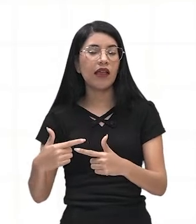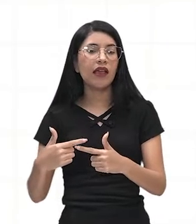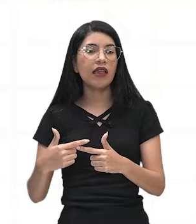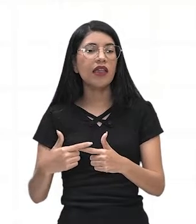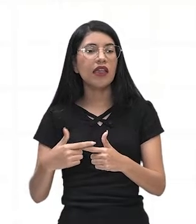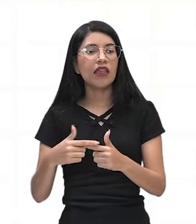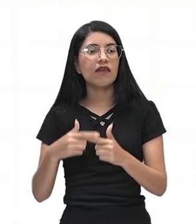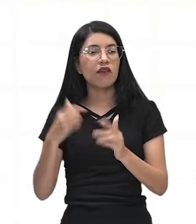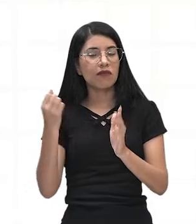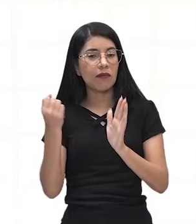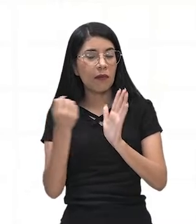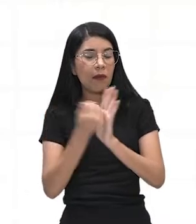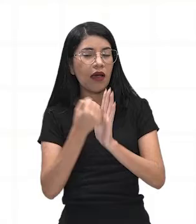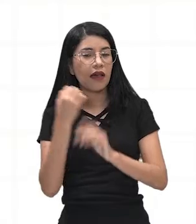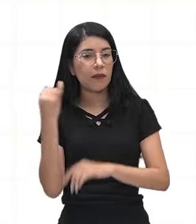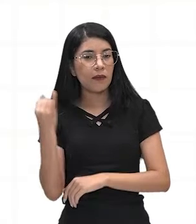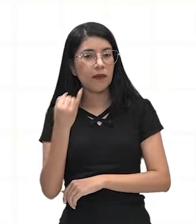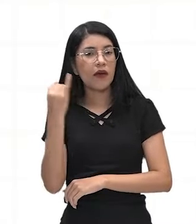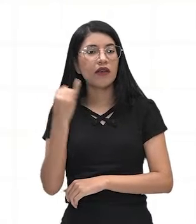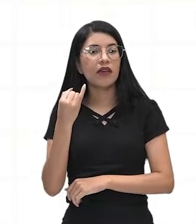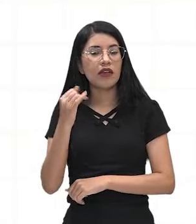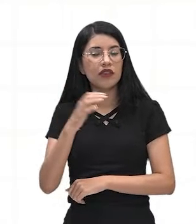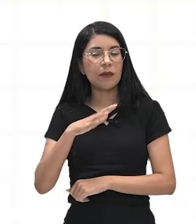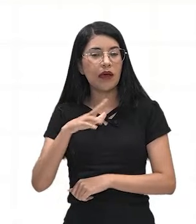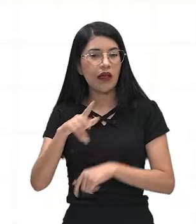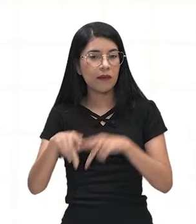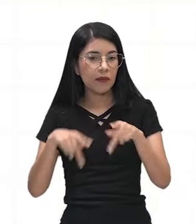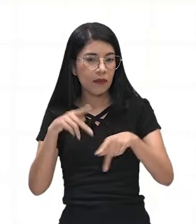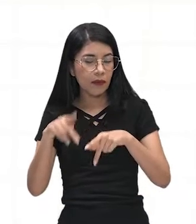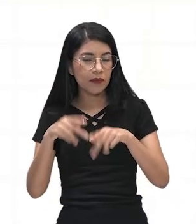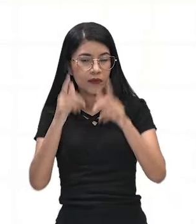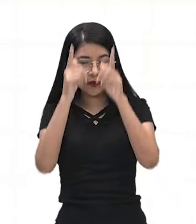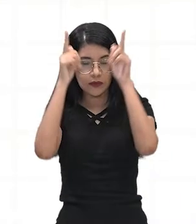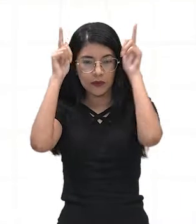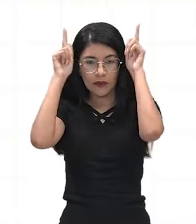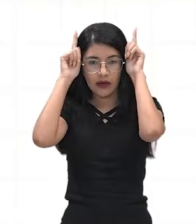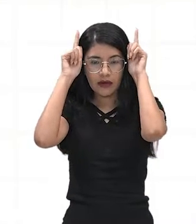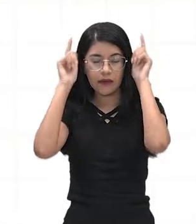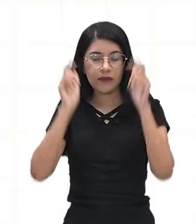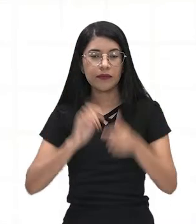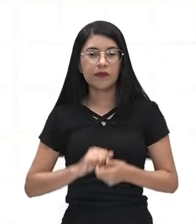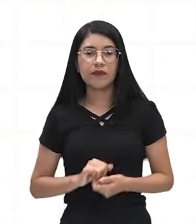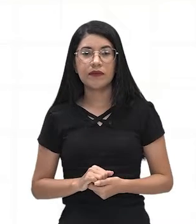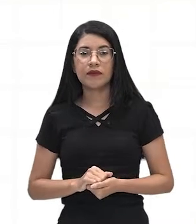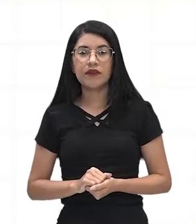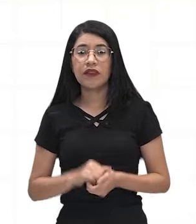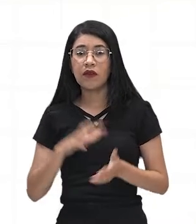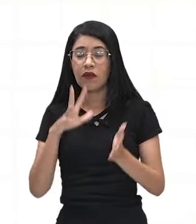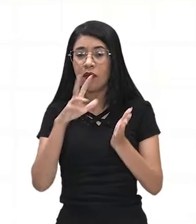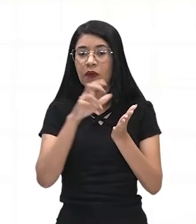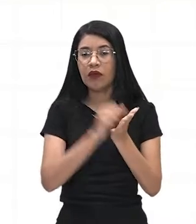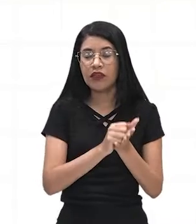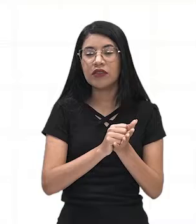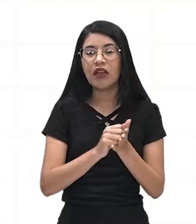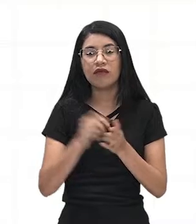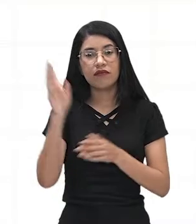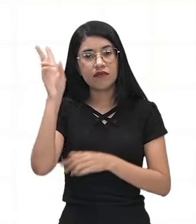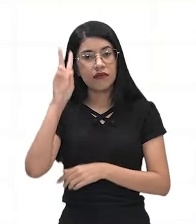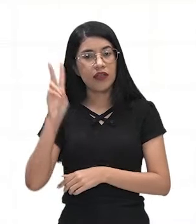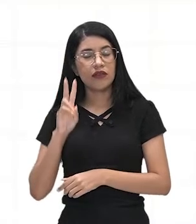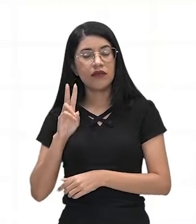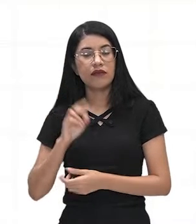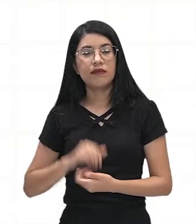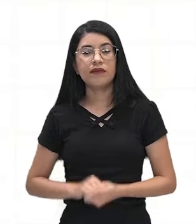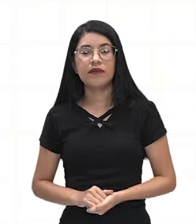foi marcante para a história do povo grego, deixando aí também seu registro na história, tá? Então a gente vai ver